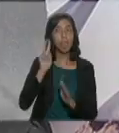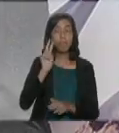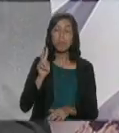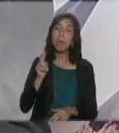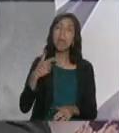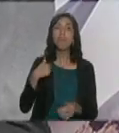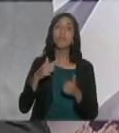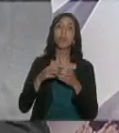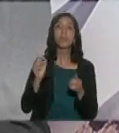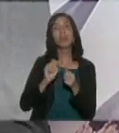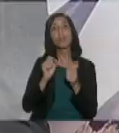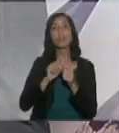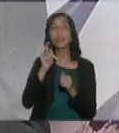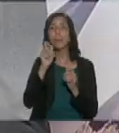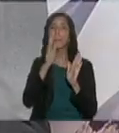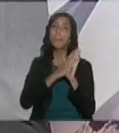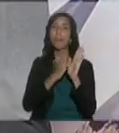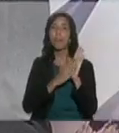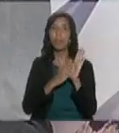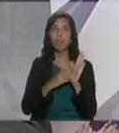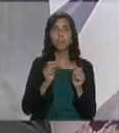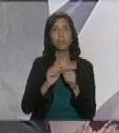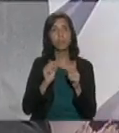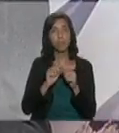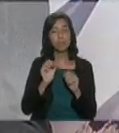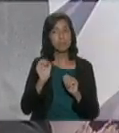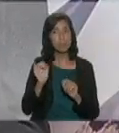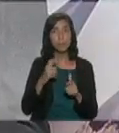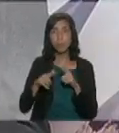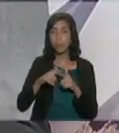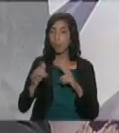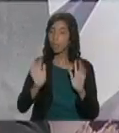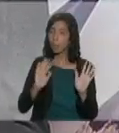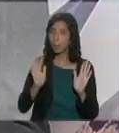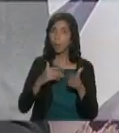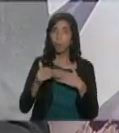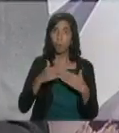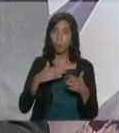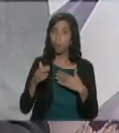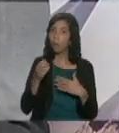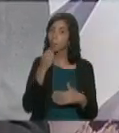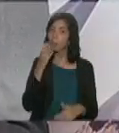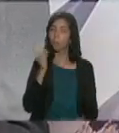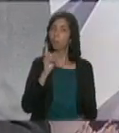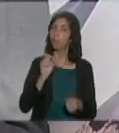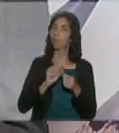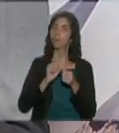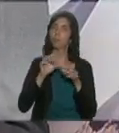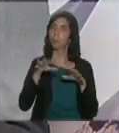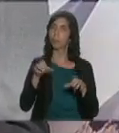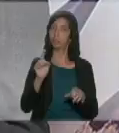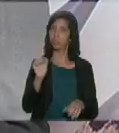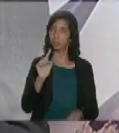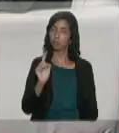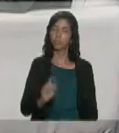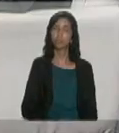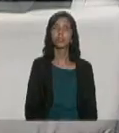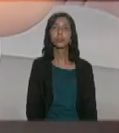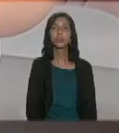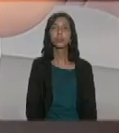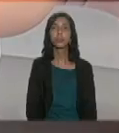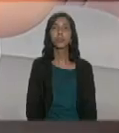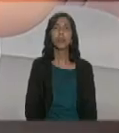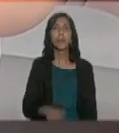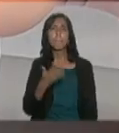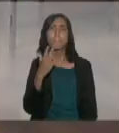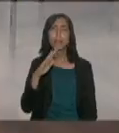viram aqui, deixa eu começar no pezinho, na mãozinha, então, se tiver qualquer problema, não é legal aplicar Chantala na criança. Isso. E